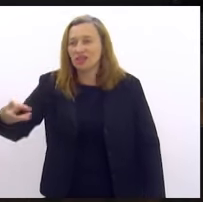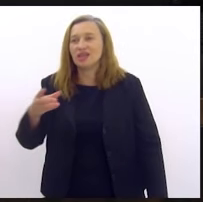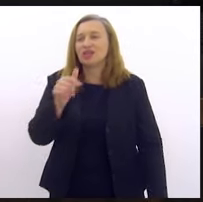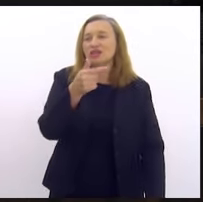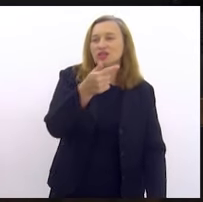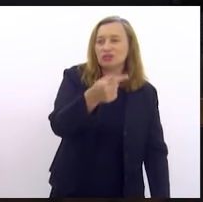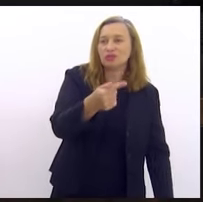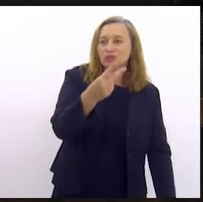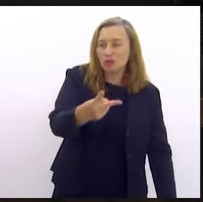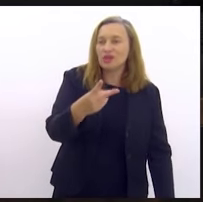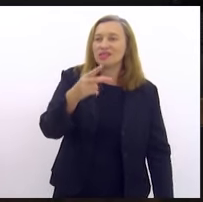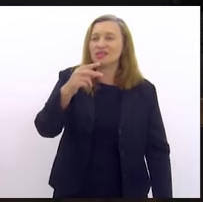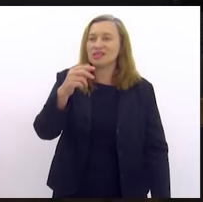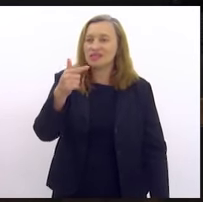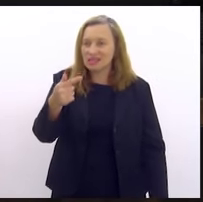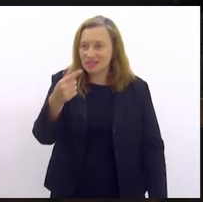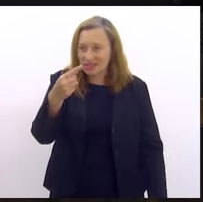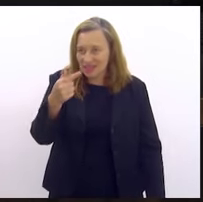276/23,